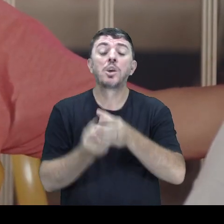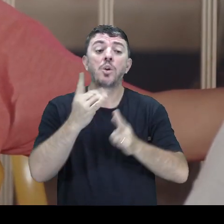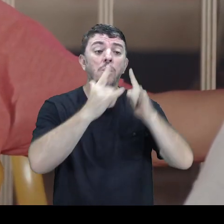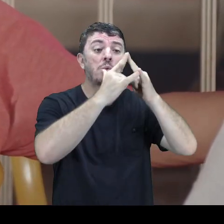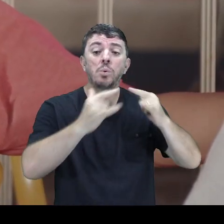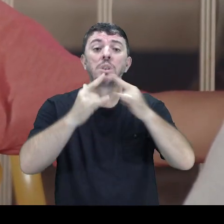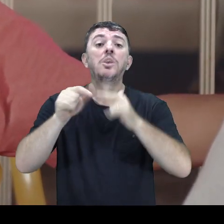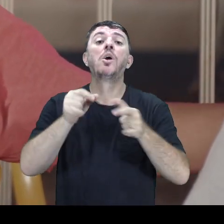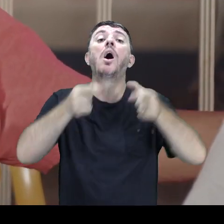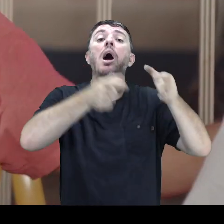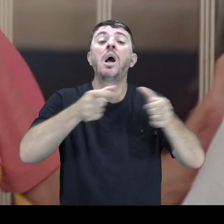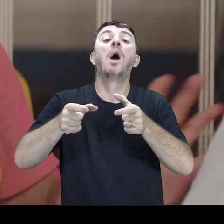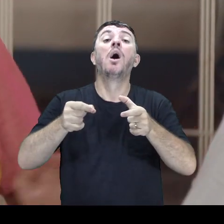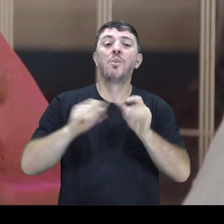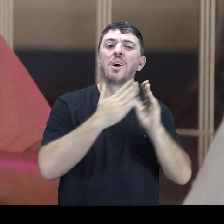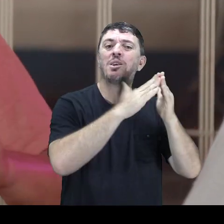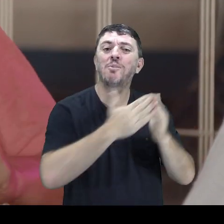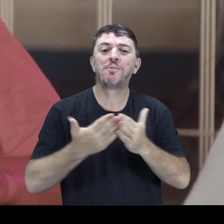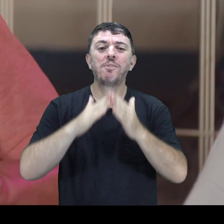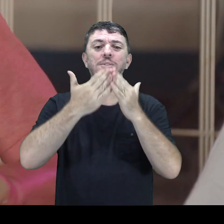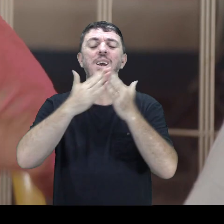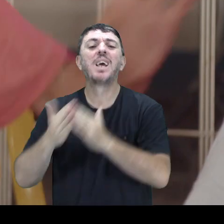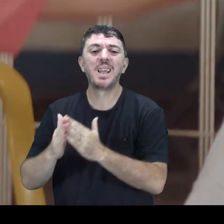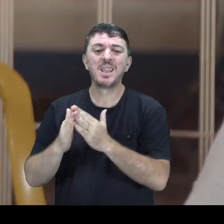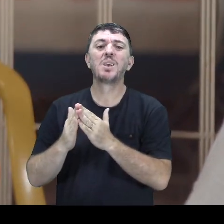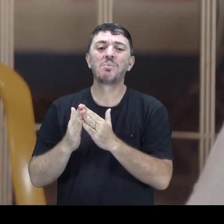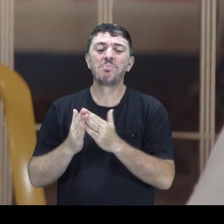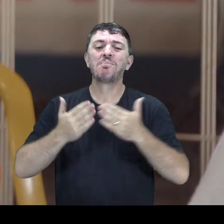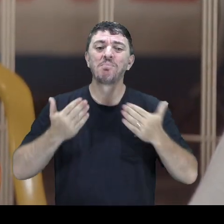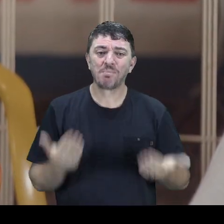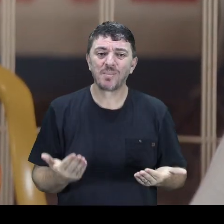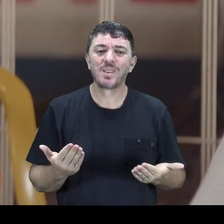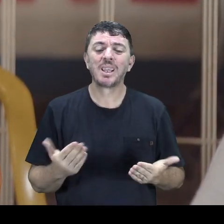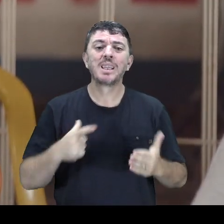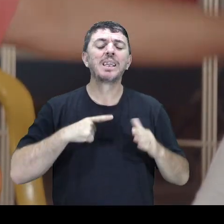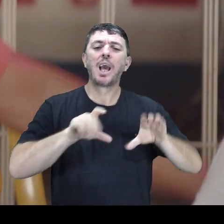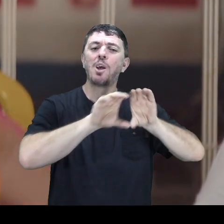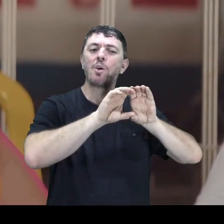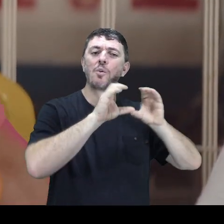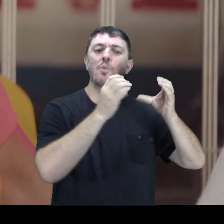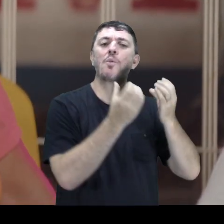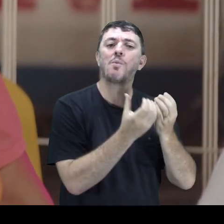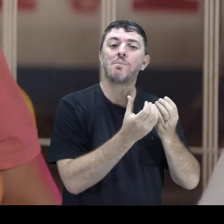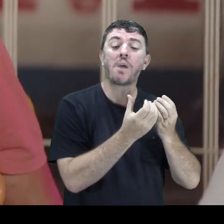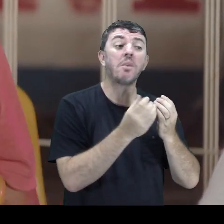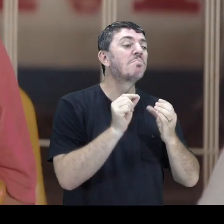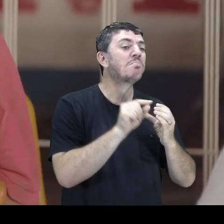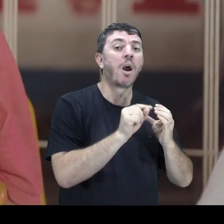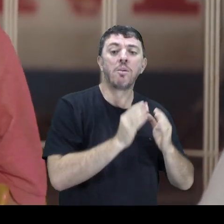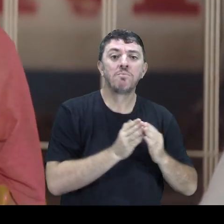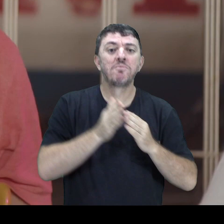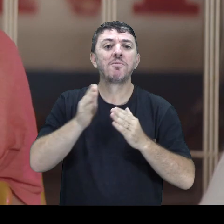Antônio era secretária, tinha lá então, ele tirou muita gente que saía das comunidades e ia ganhar medalha no Festival de Circo